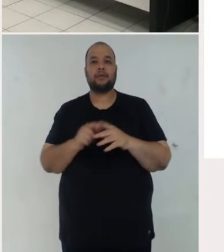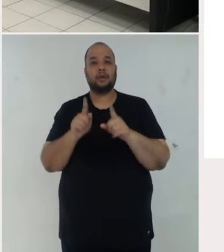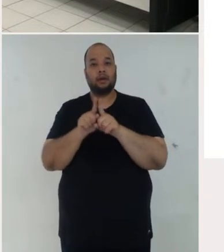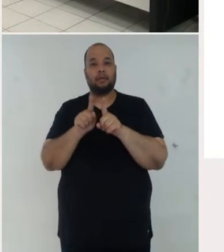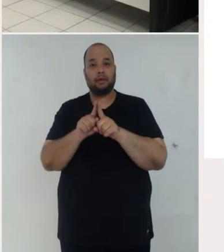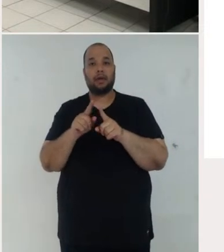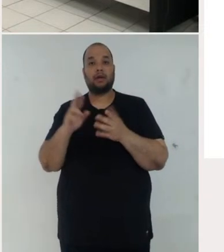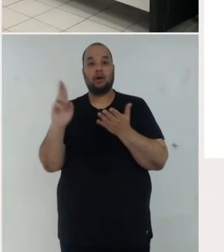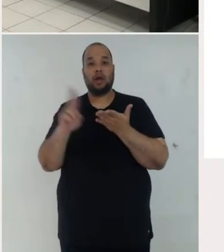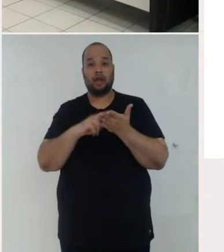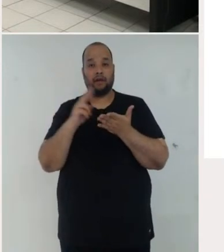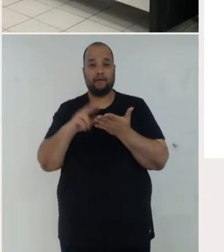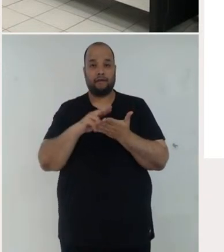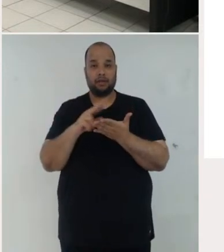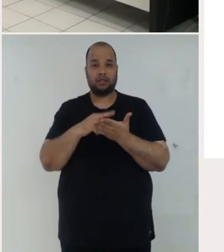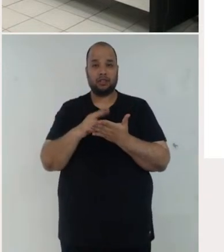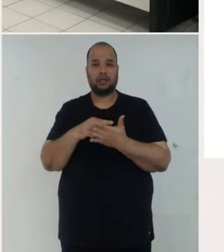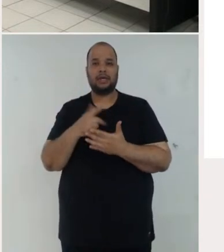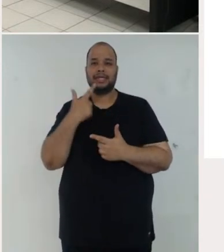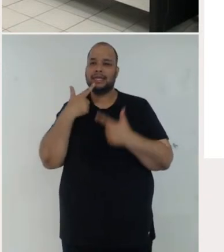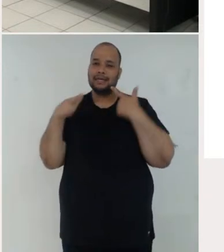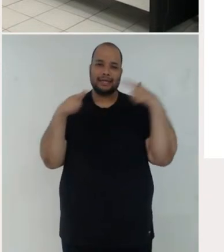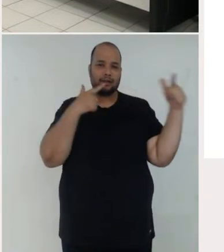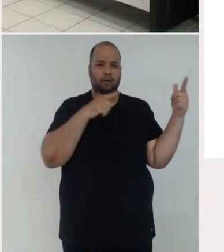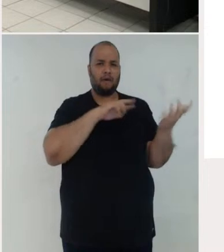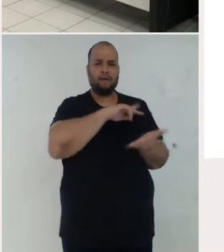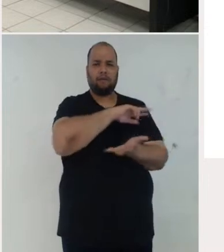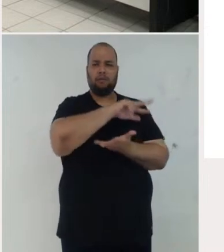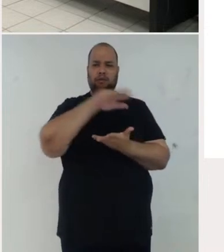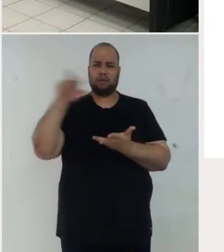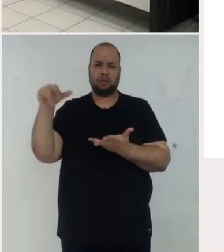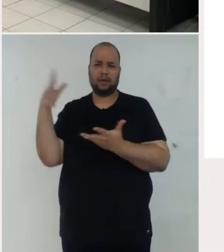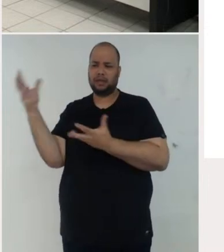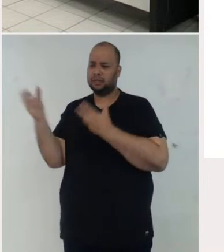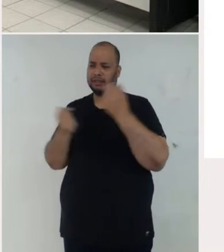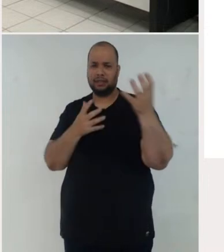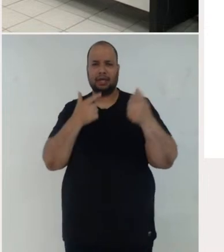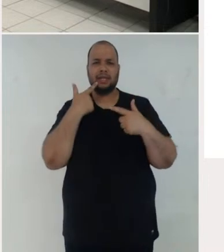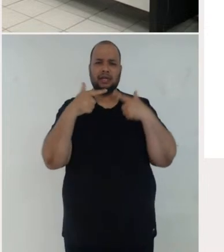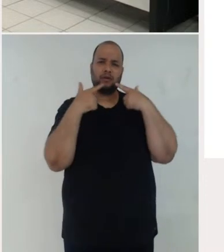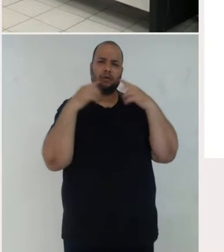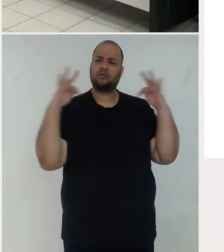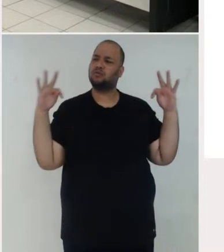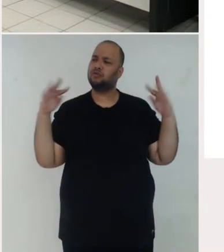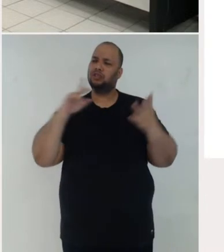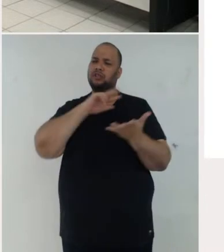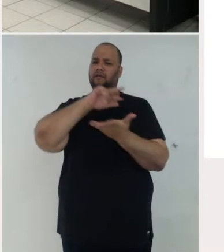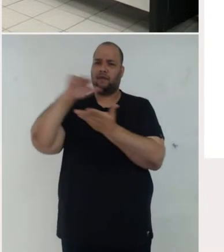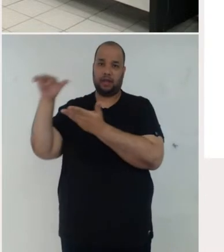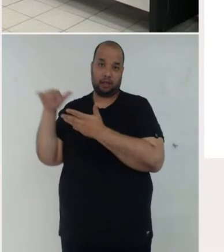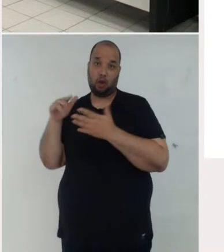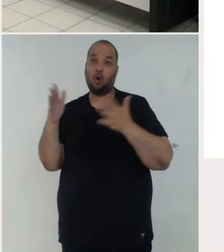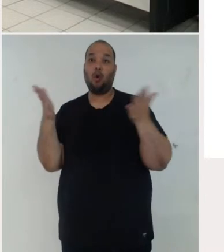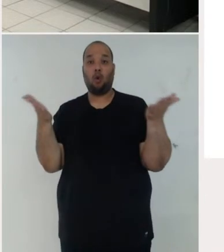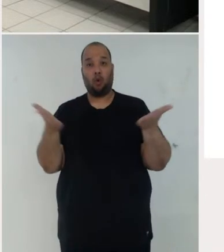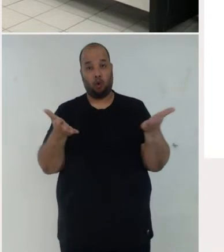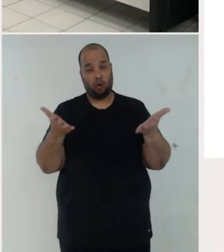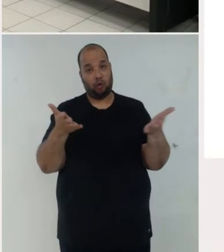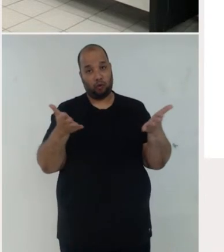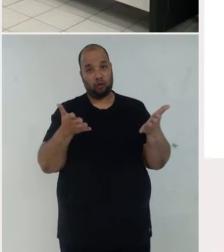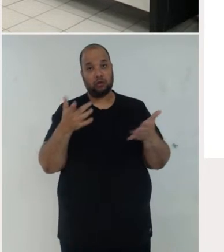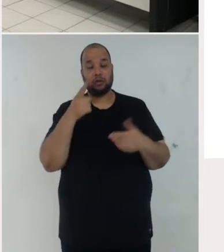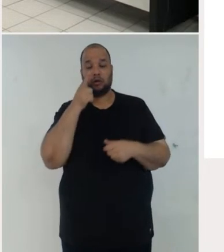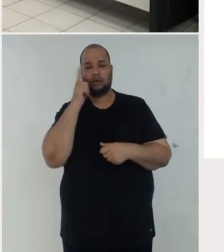uma revista multilingüe, não só em português, mas aceitar todas as línguas. Infelizmente, hoje, como o Gilvan